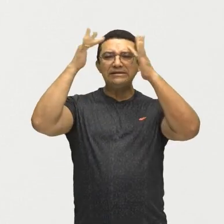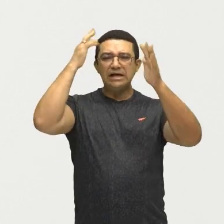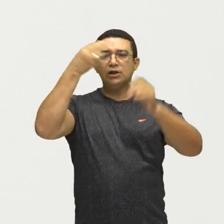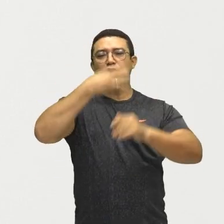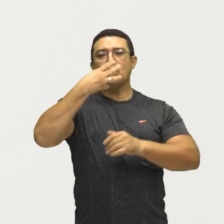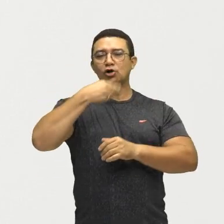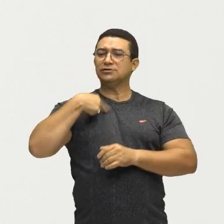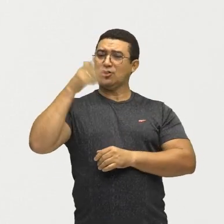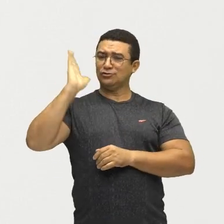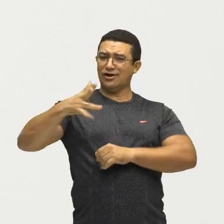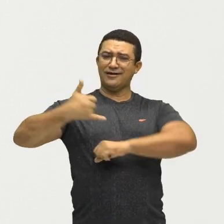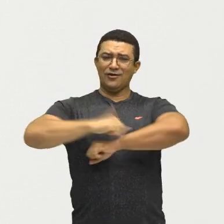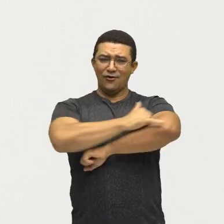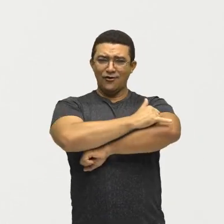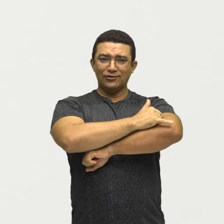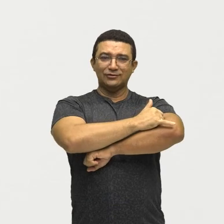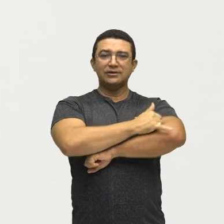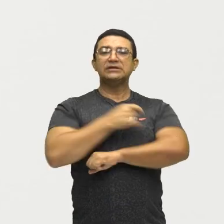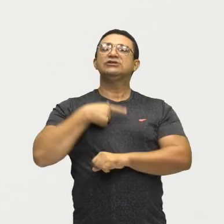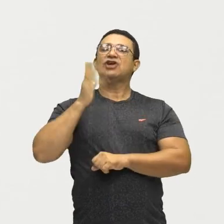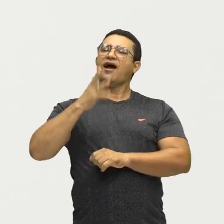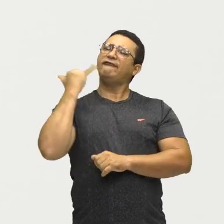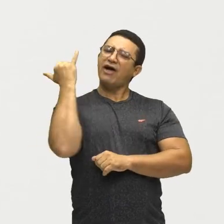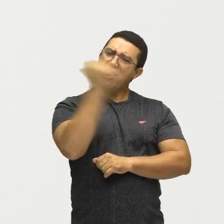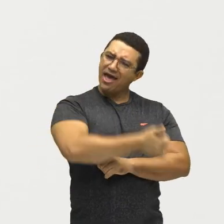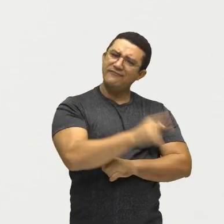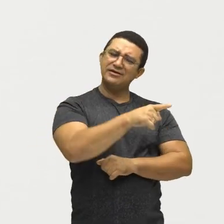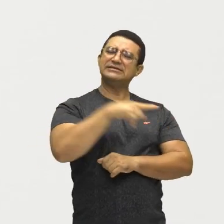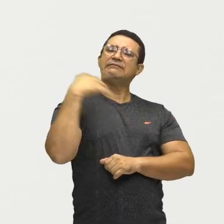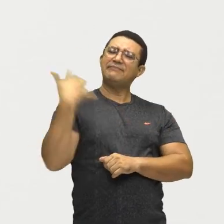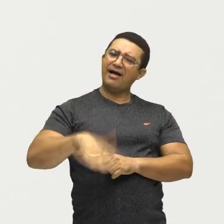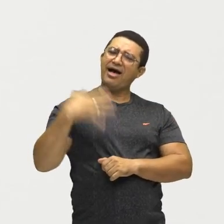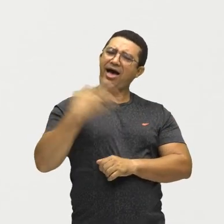já falei isso a você mais de 1000 vezes, né?